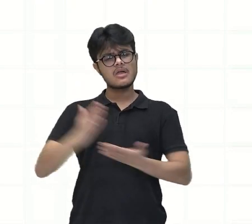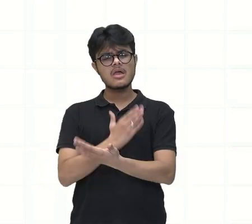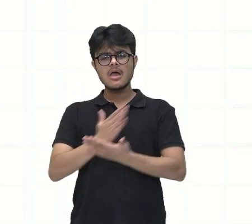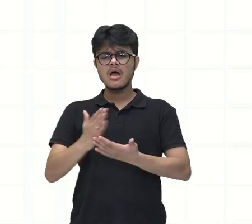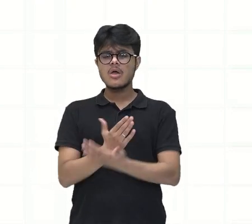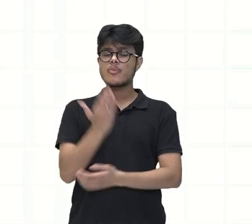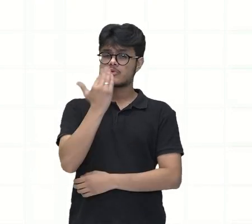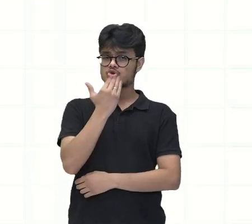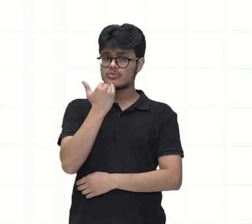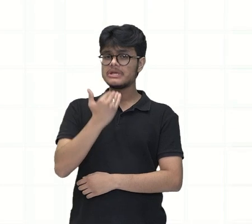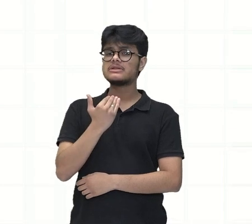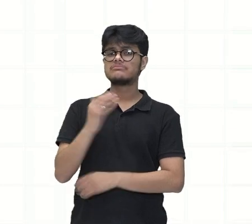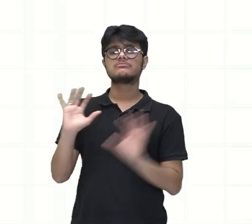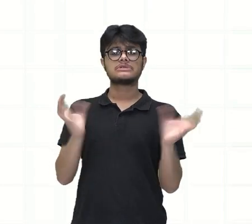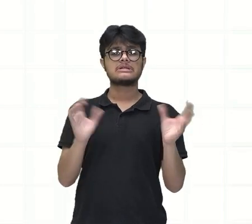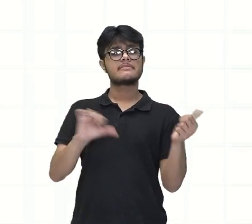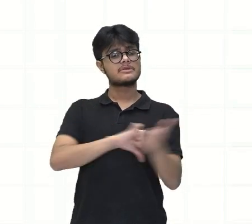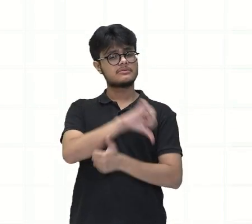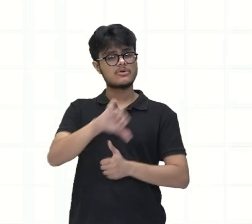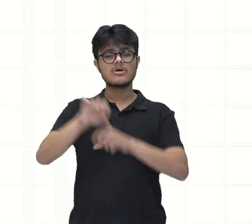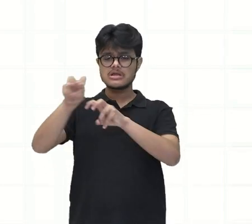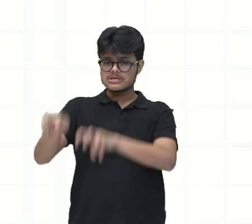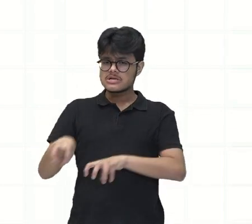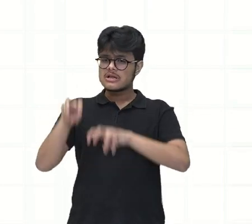alimentos, né? Se nós temos aí